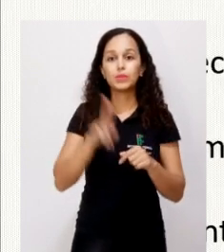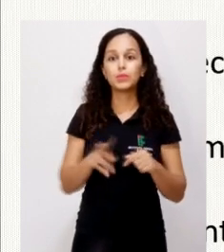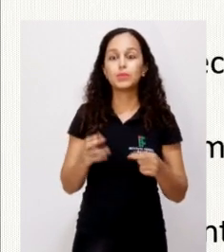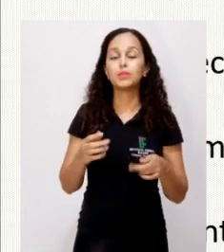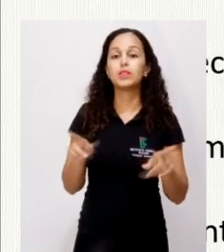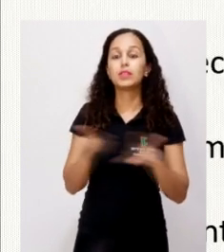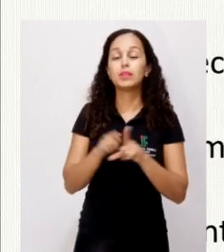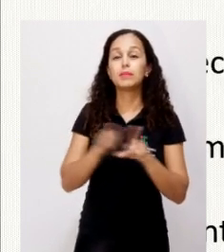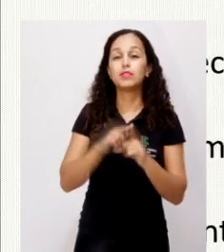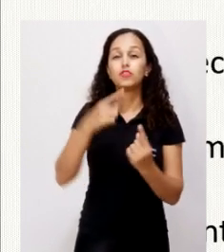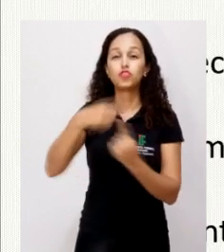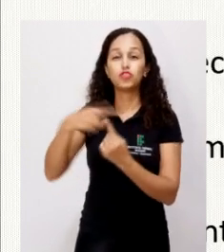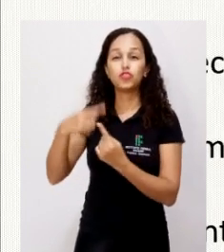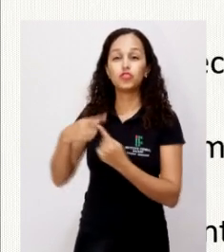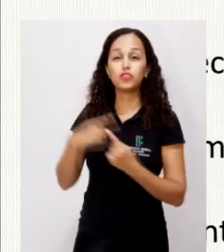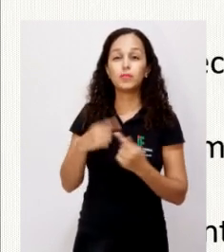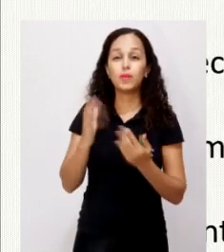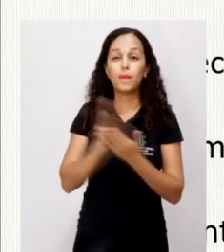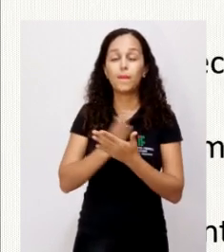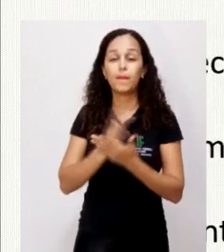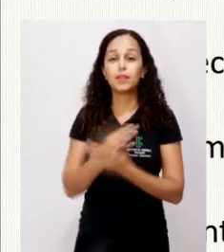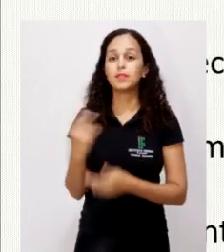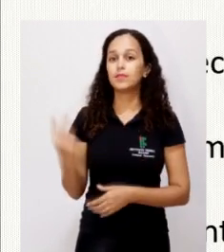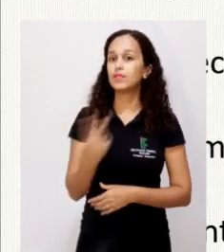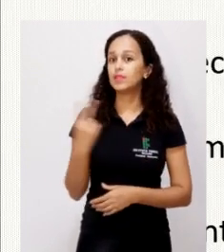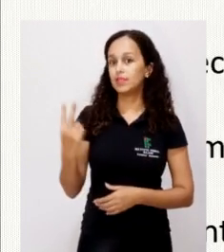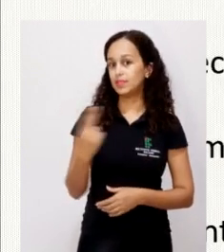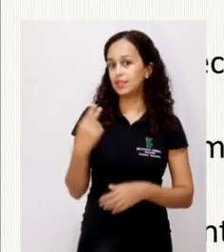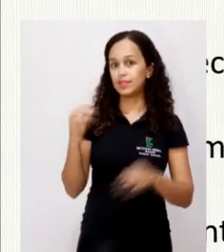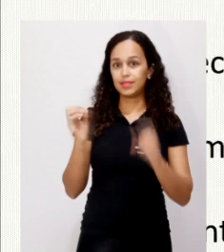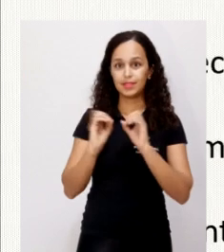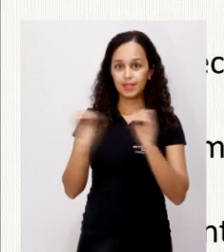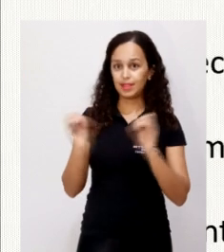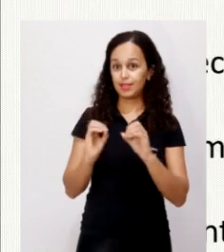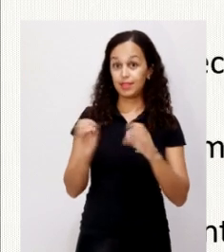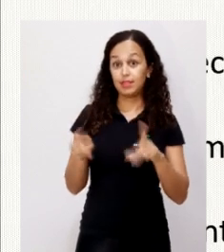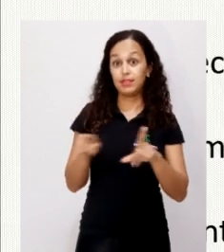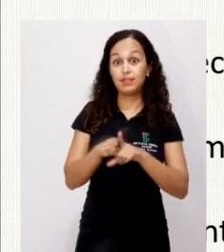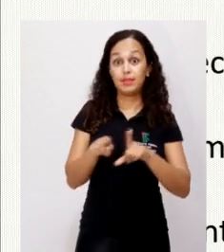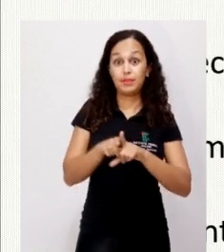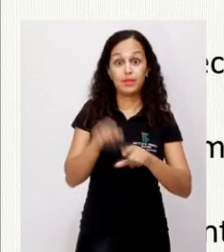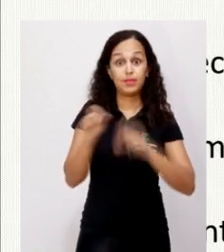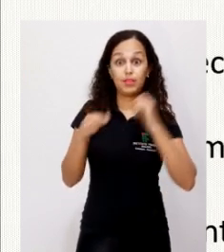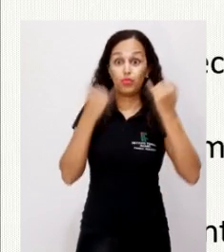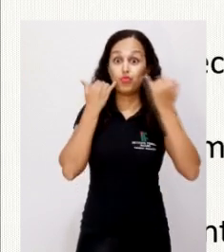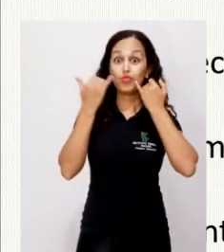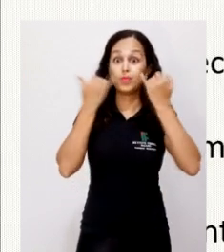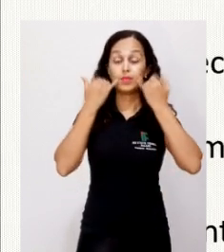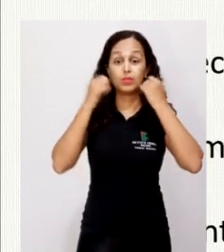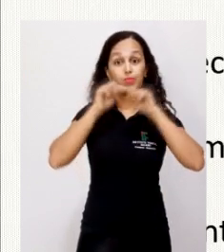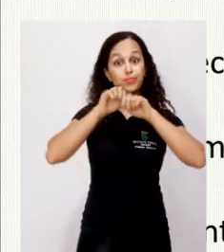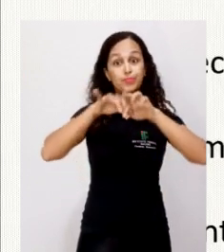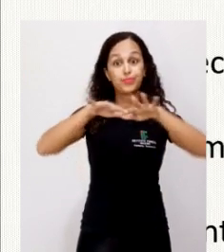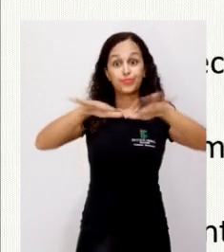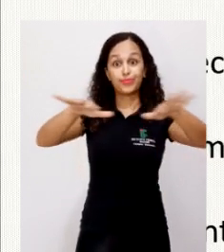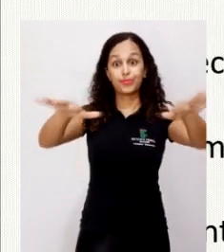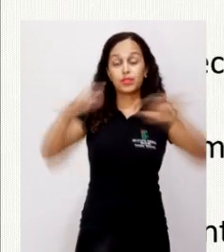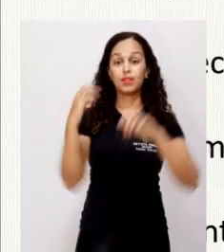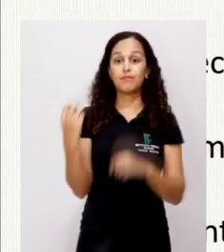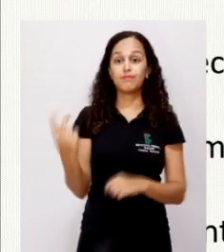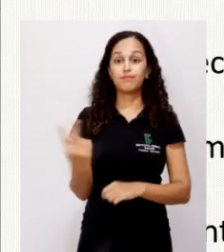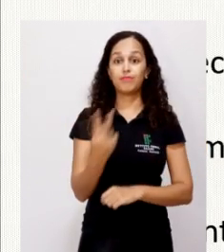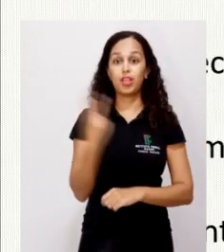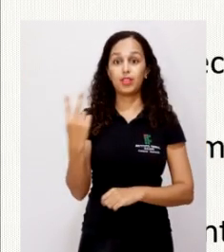população, assim como outras espécies que não têm sido valorizadas, e ampliar essa divulgação, né? Valorizando